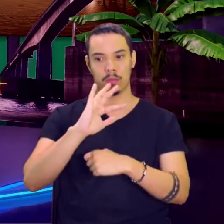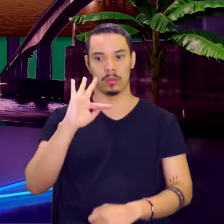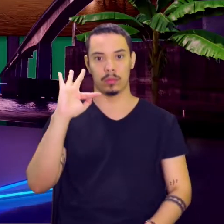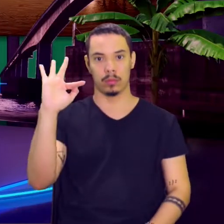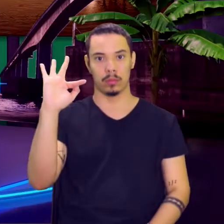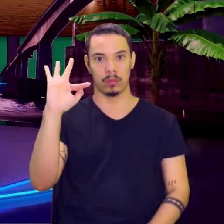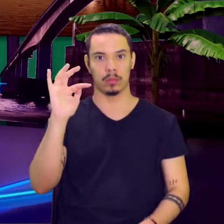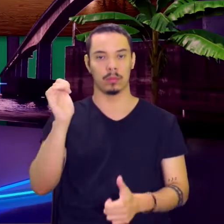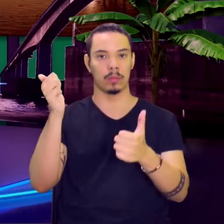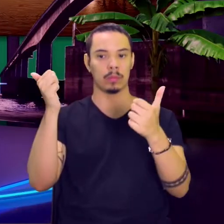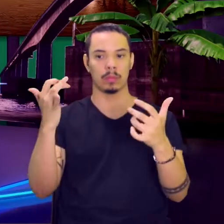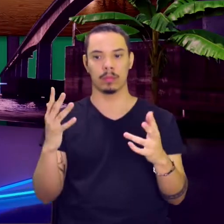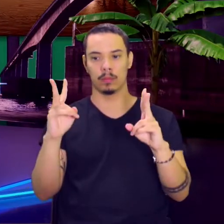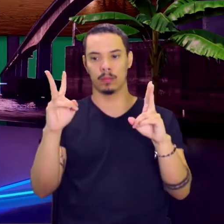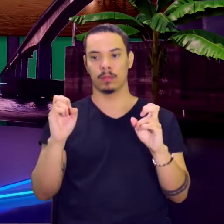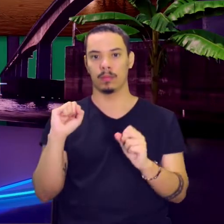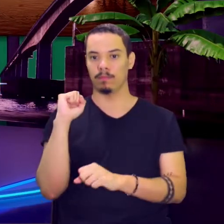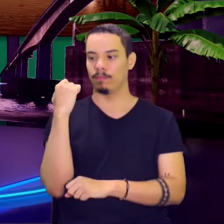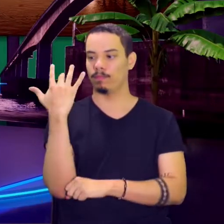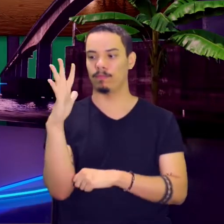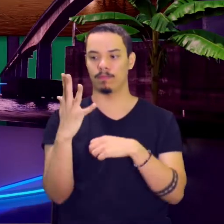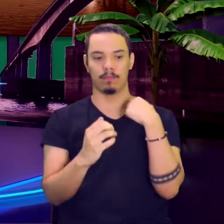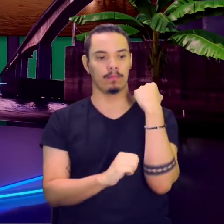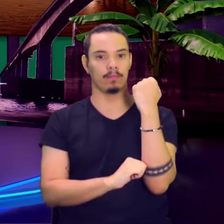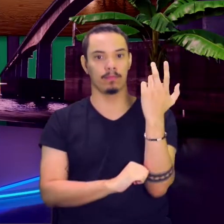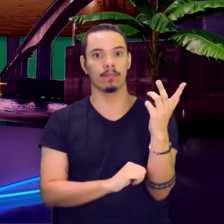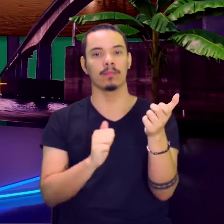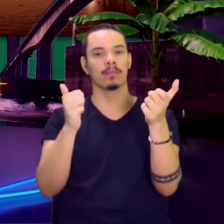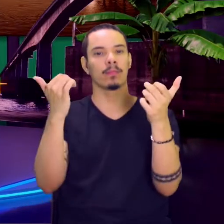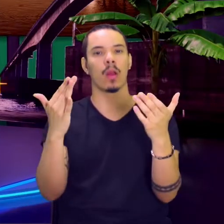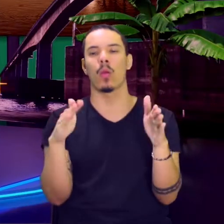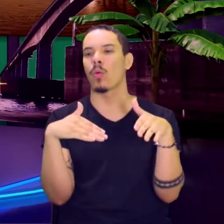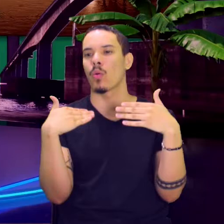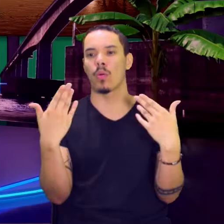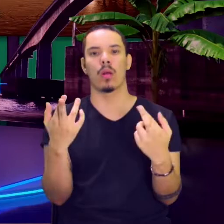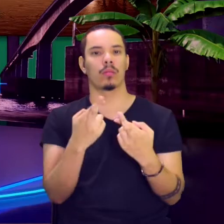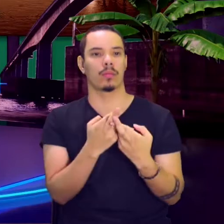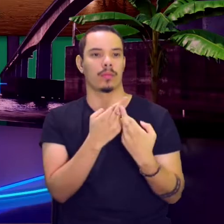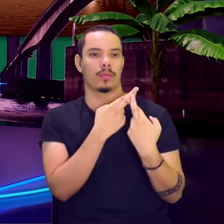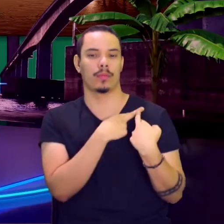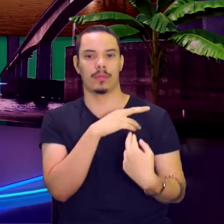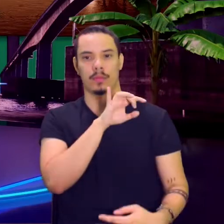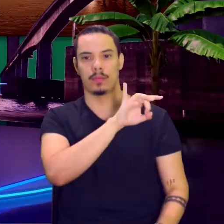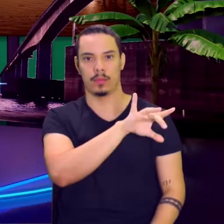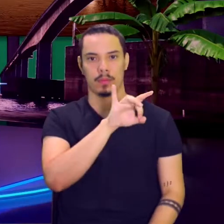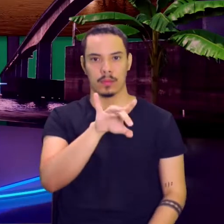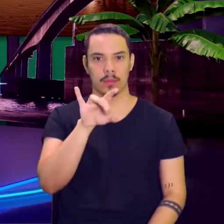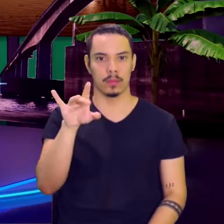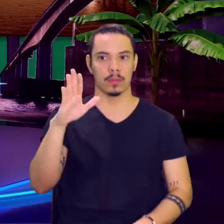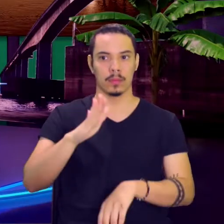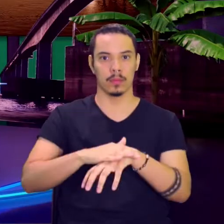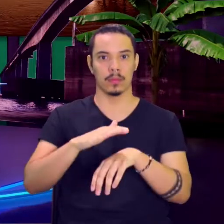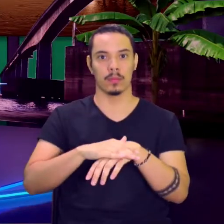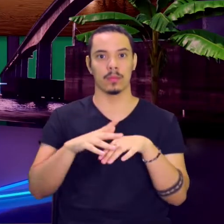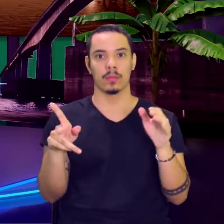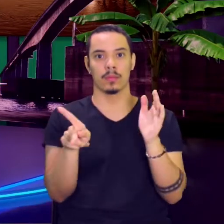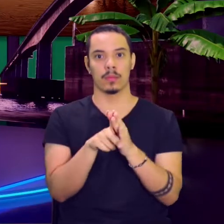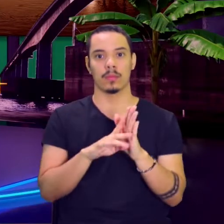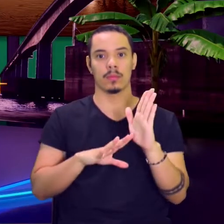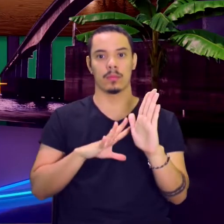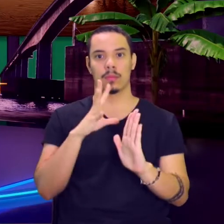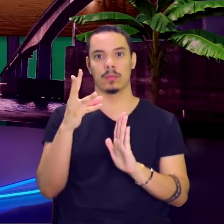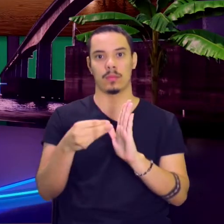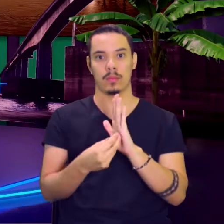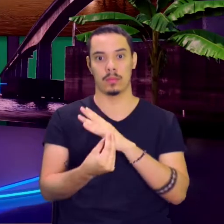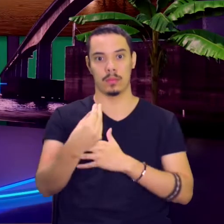fala do meio ambiente, diz qual a responsabilidade de cada um nesse quesito meio ambiente. Com certeza.